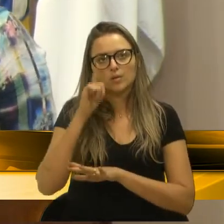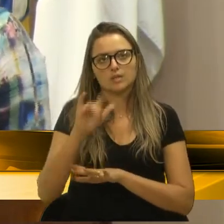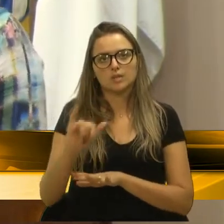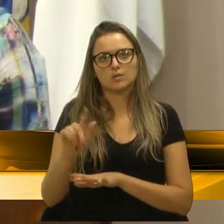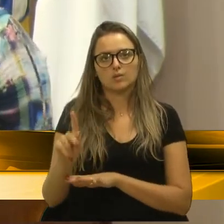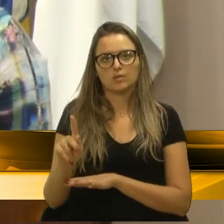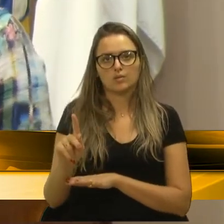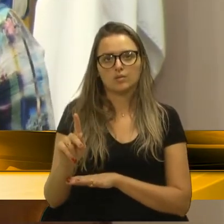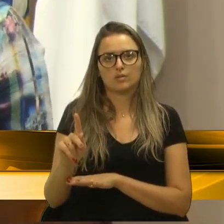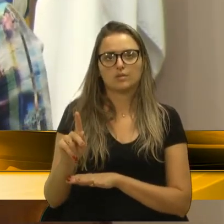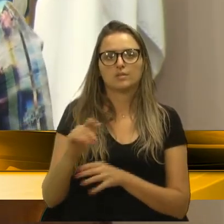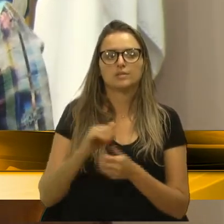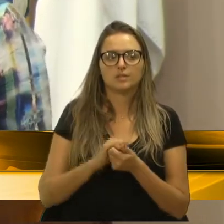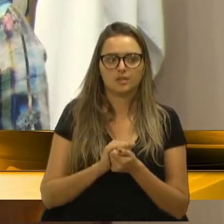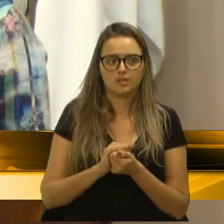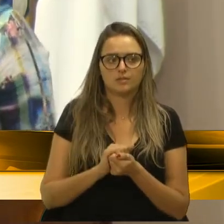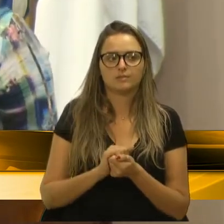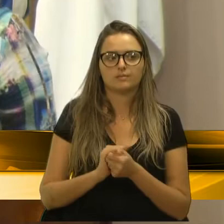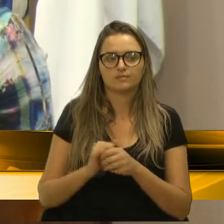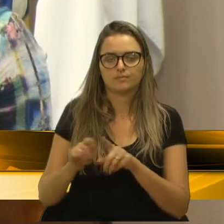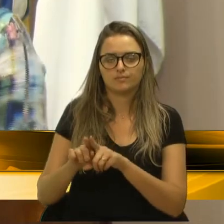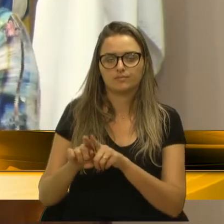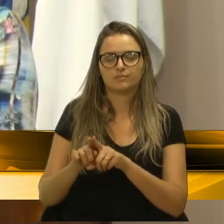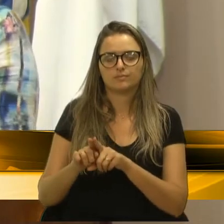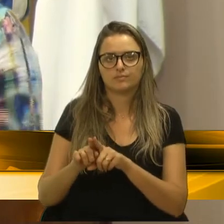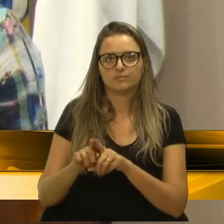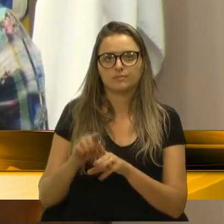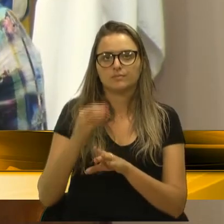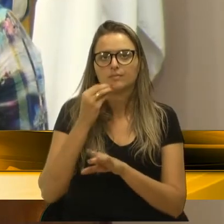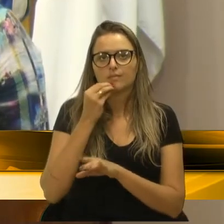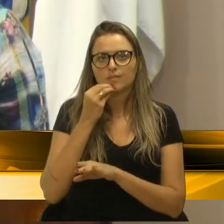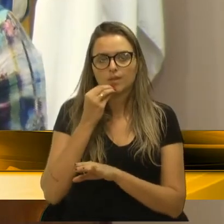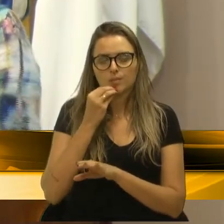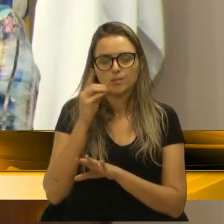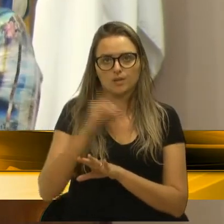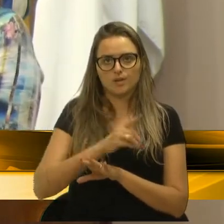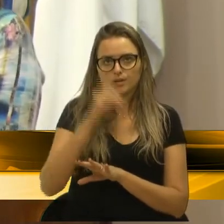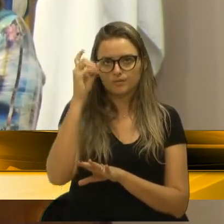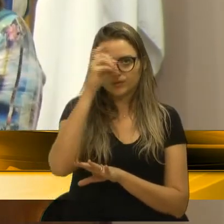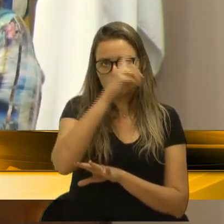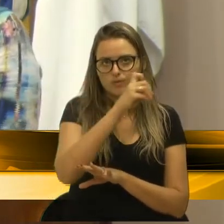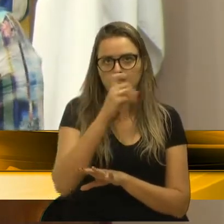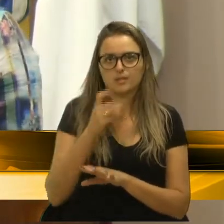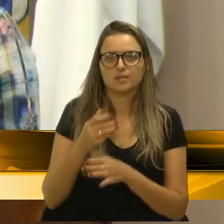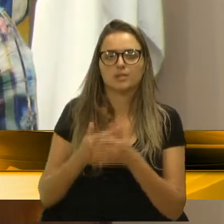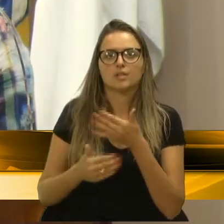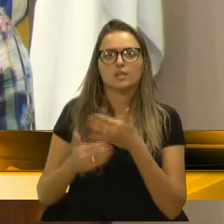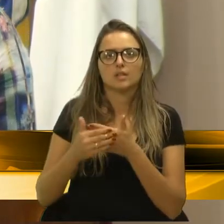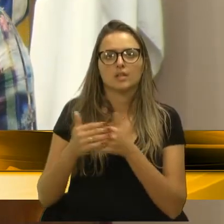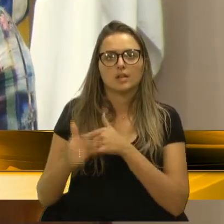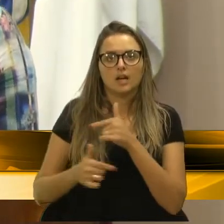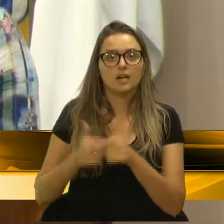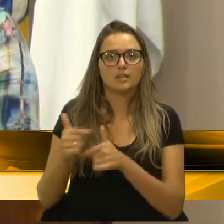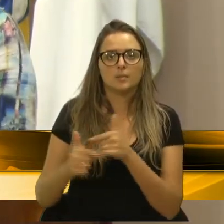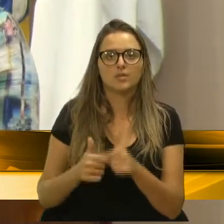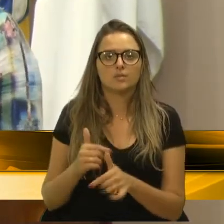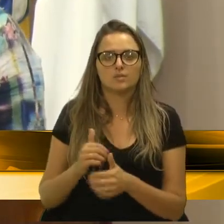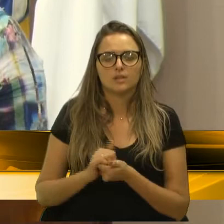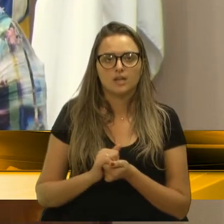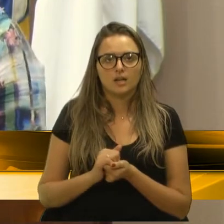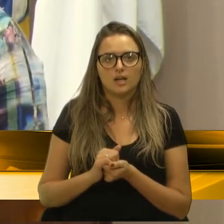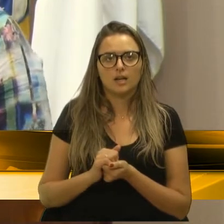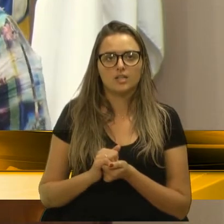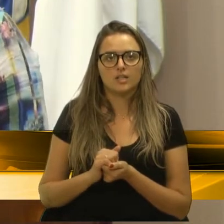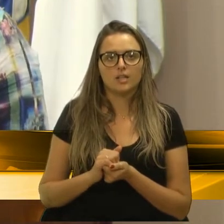e aí o professor óbvio que vai adoecer, óbvio que vai ficar muito difícil. Os que estão trabalhando estão sobrecarregados e não estão tendo